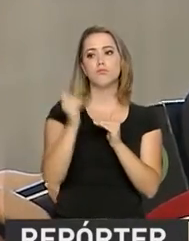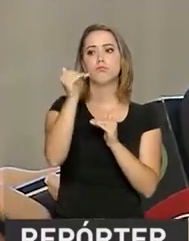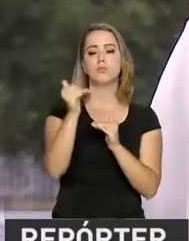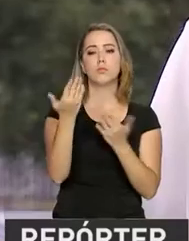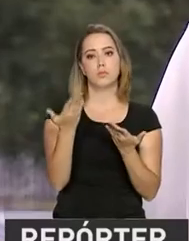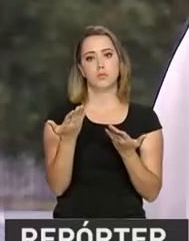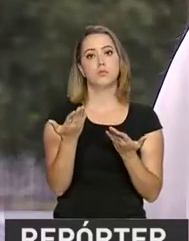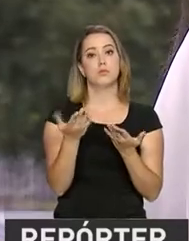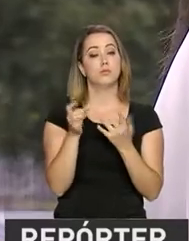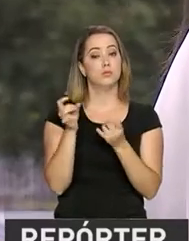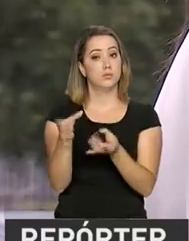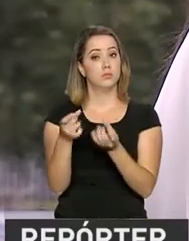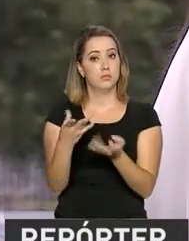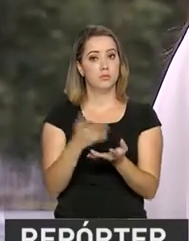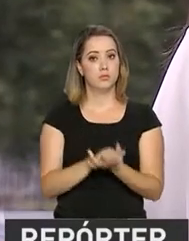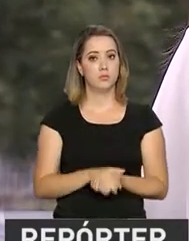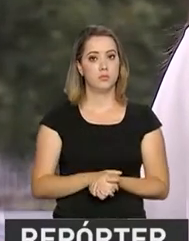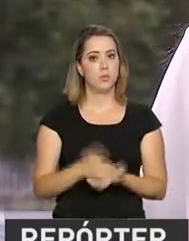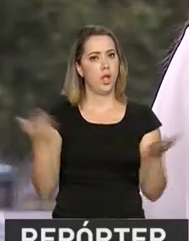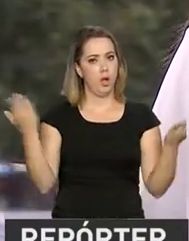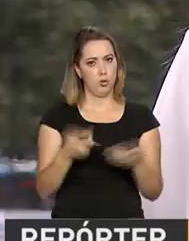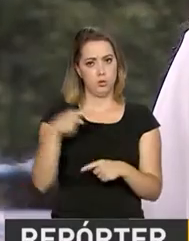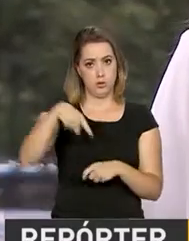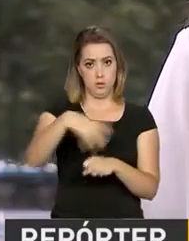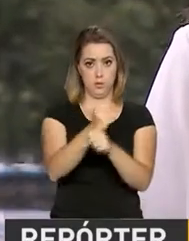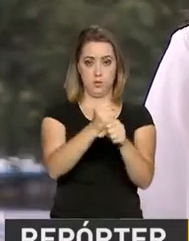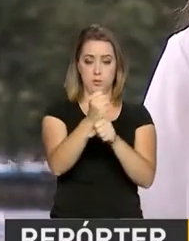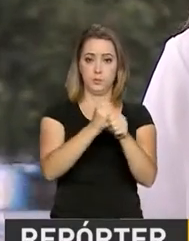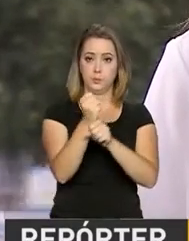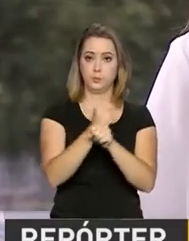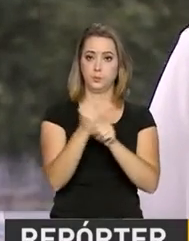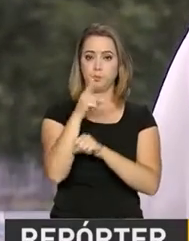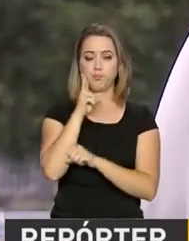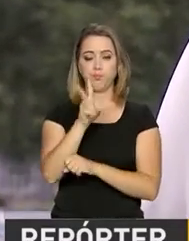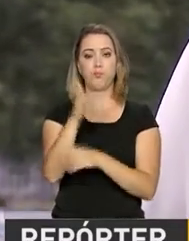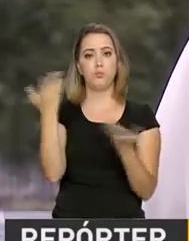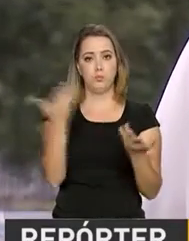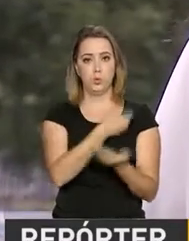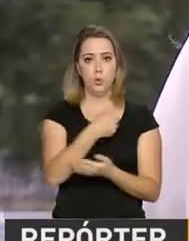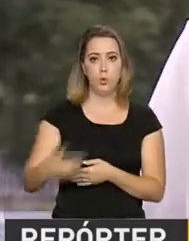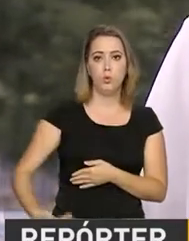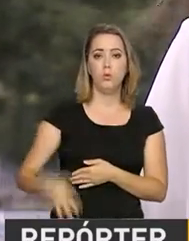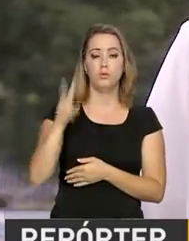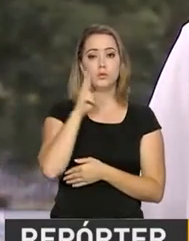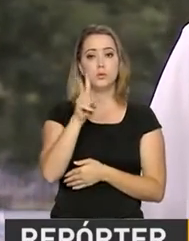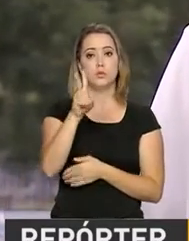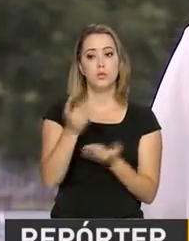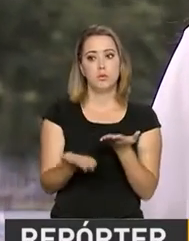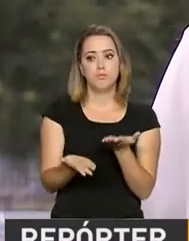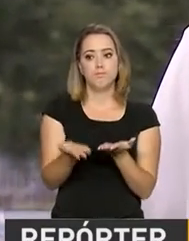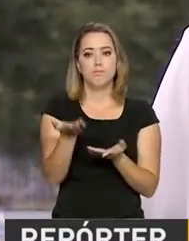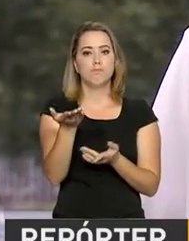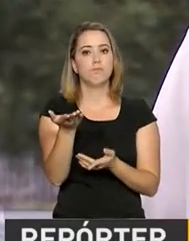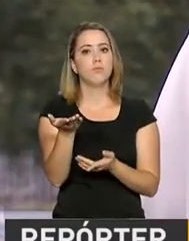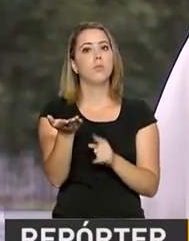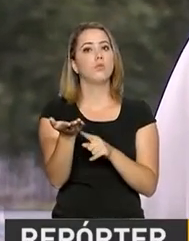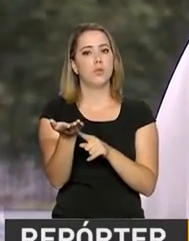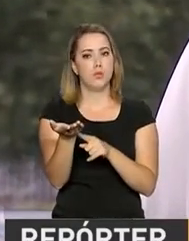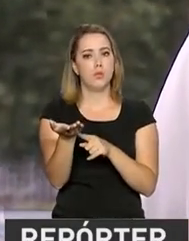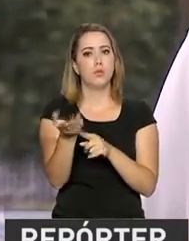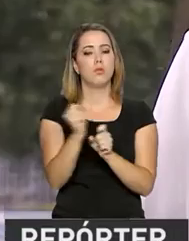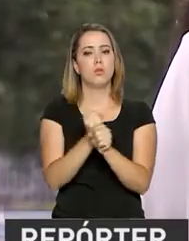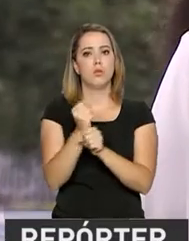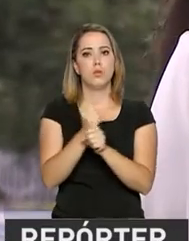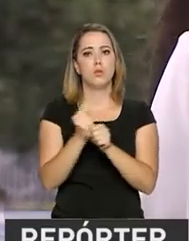comercial para 2017 o governo projeta um aumento das exportações e importações com saldo positivo para o brasil no fim do